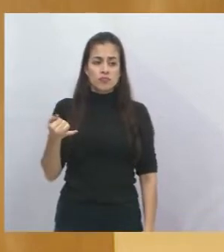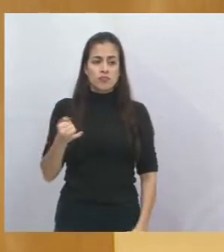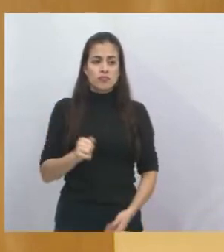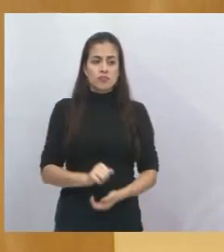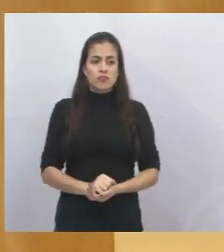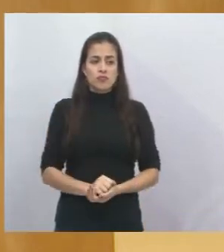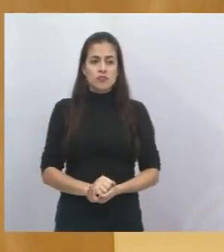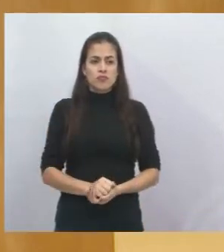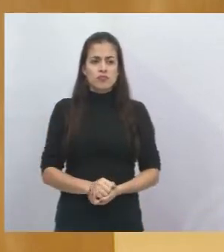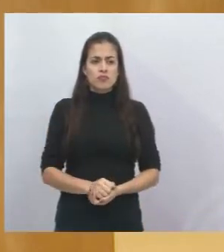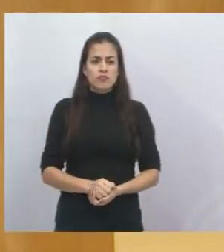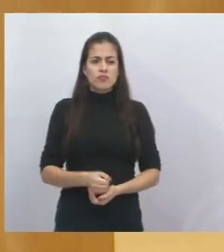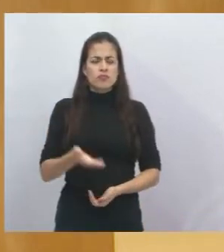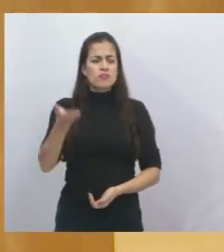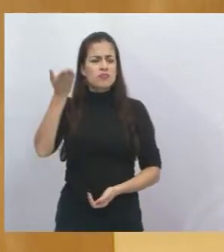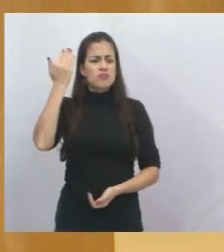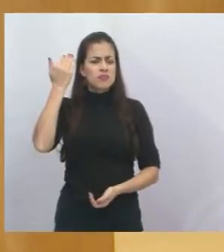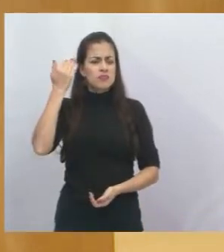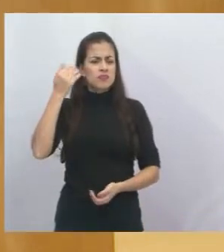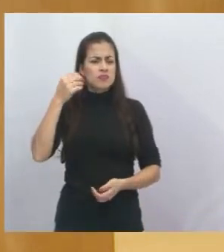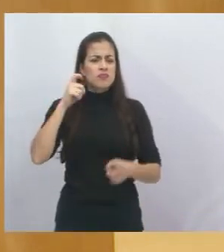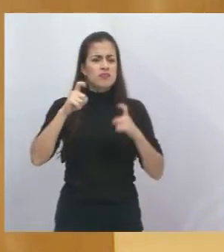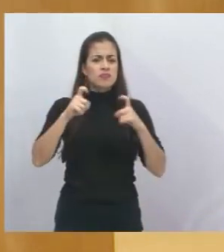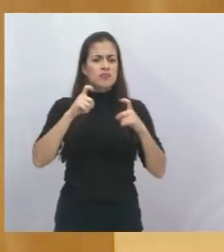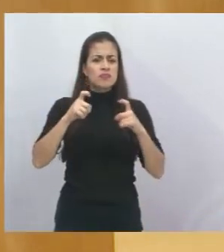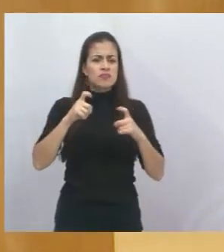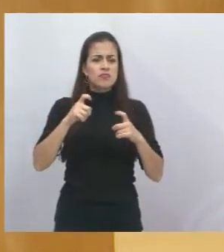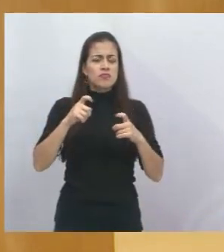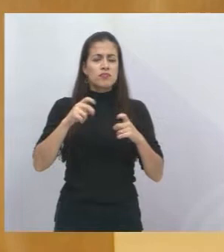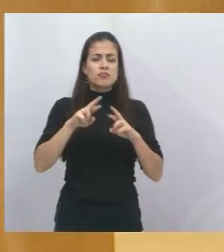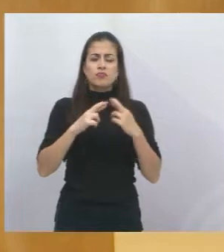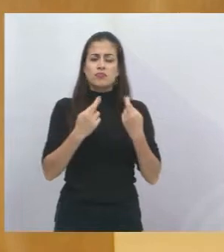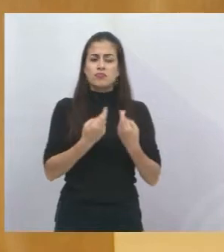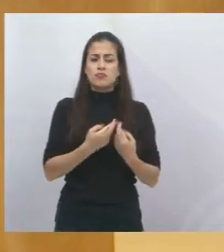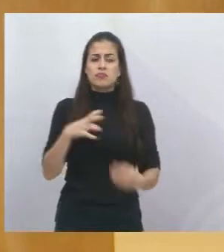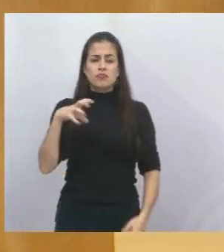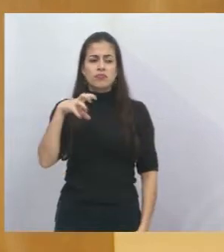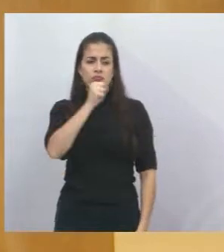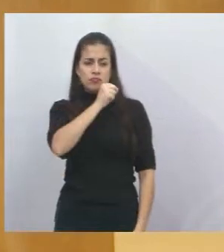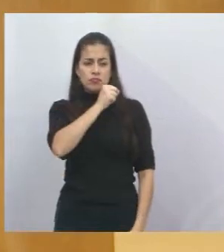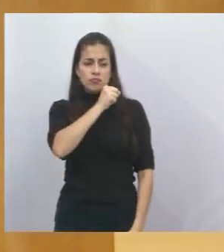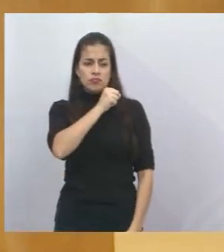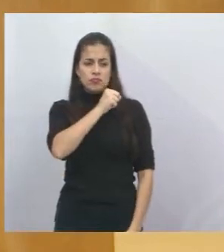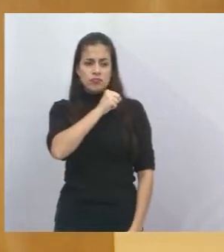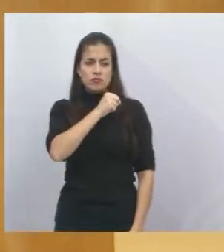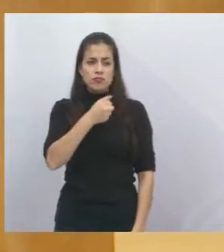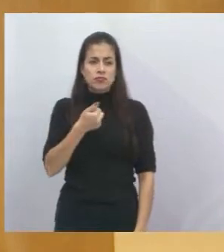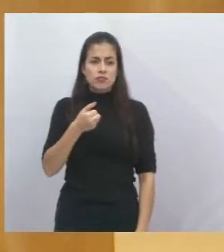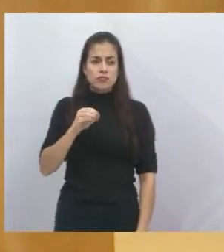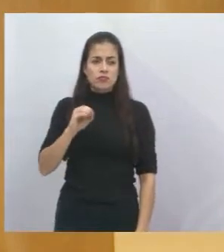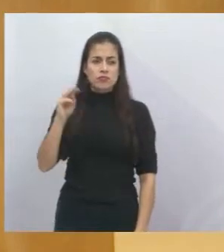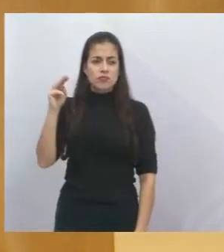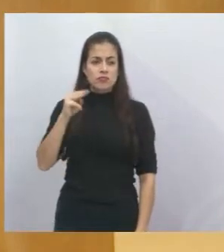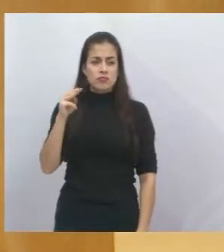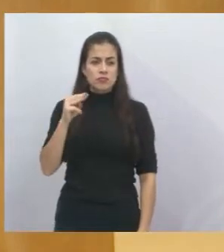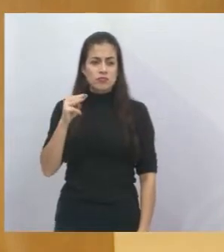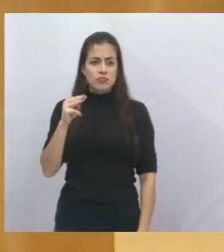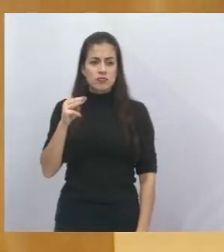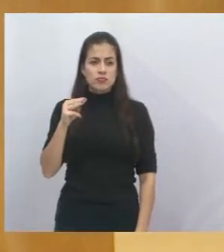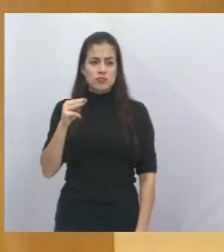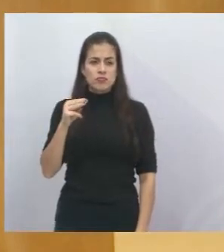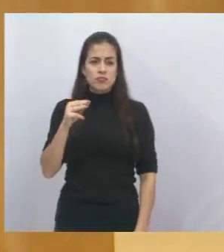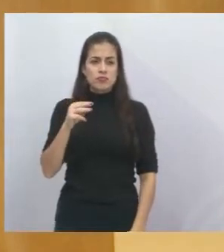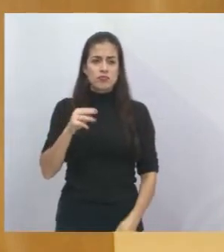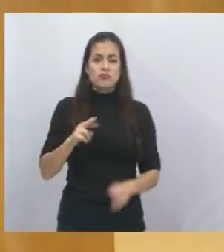10, 15 minutos, com os representantes do SAI, que aqui esteve. Mas foi engraçado. Nada valeu